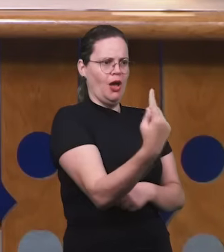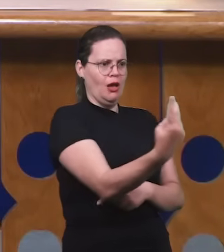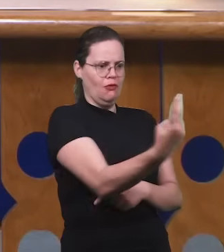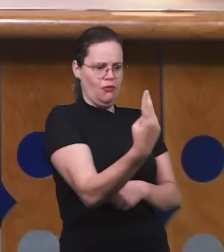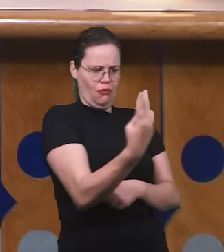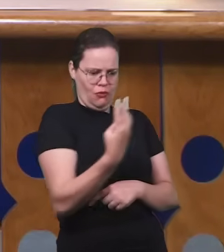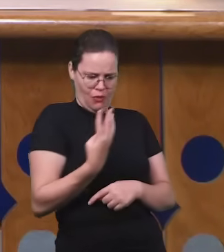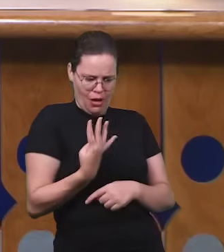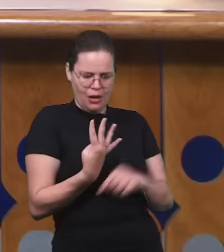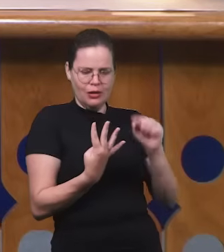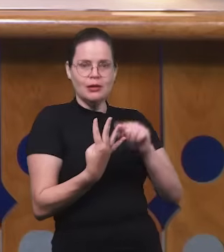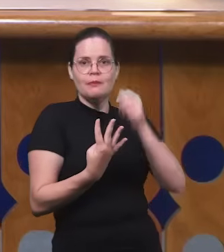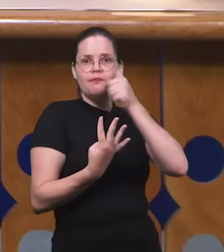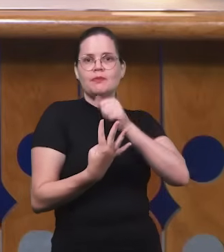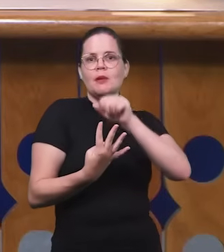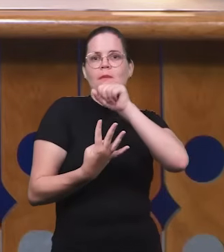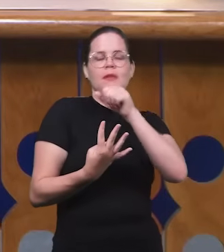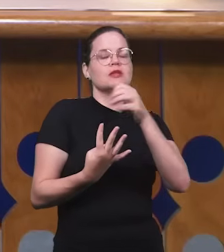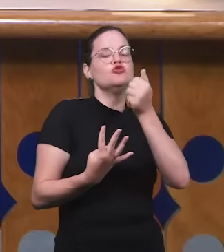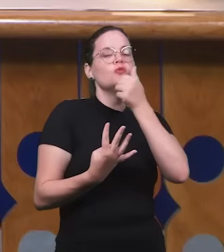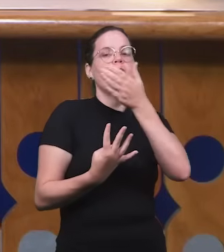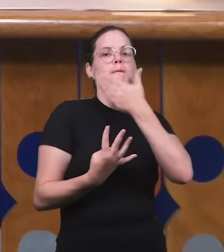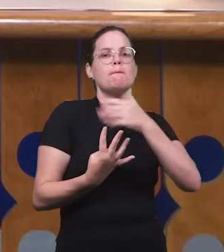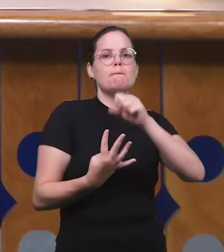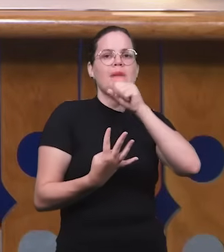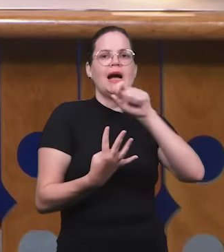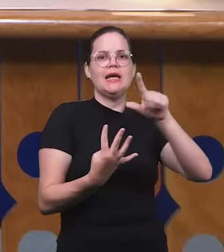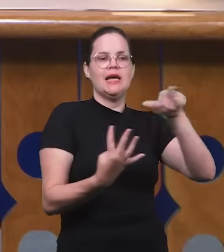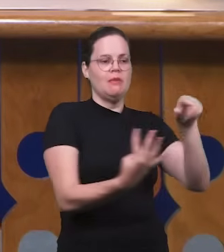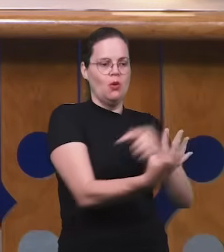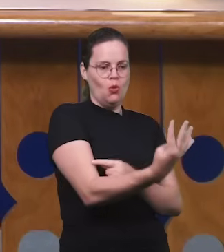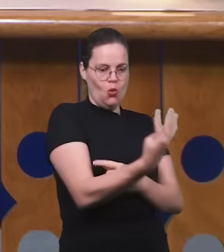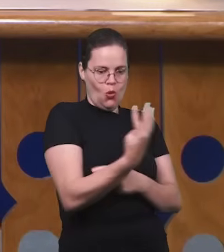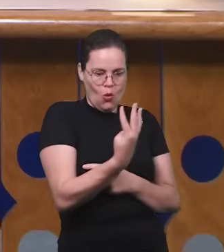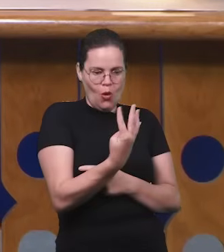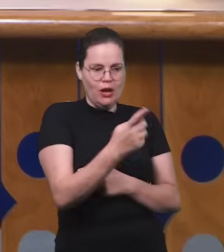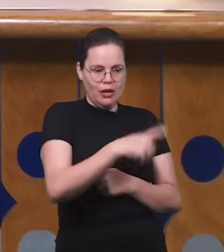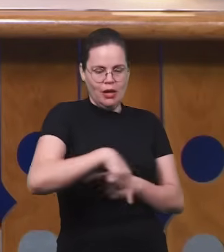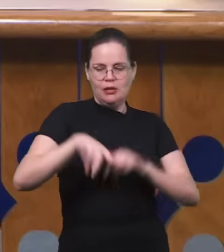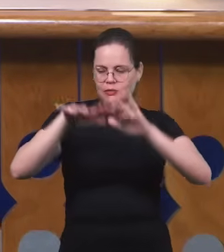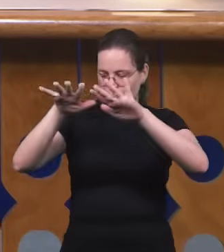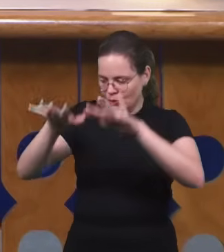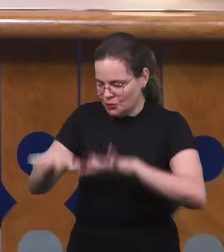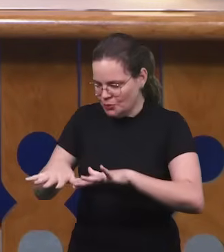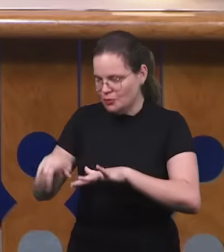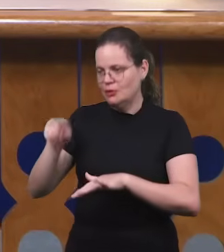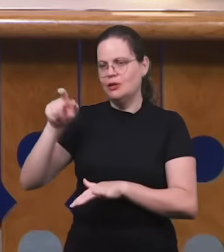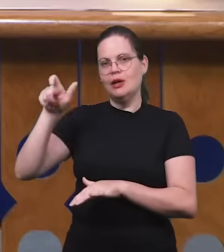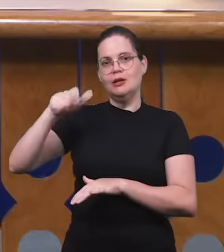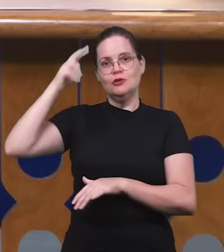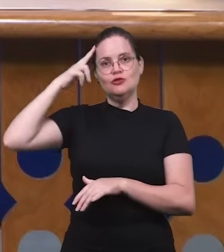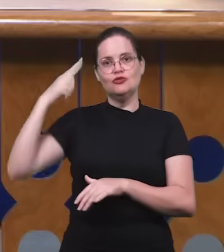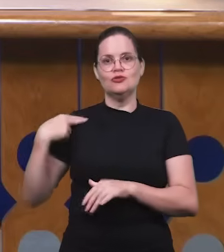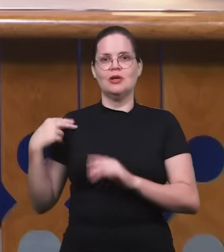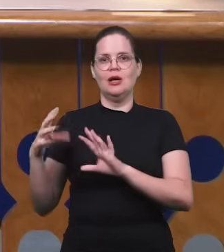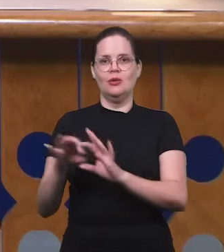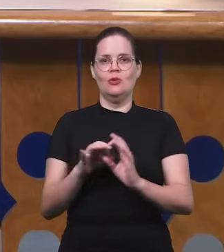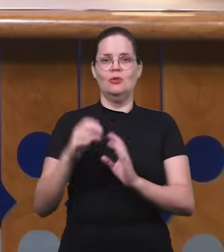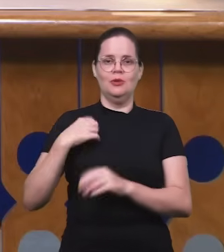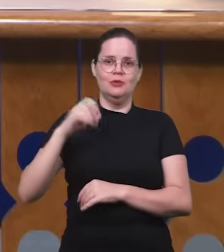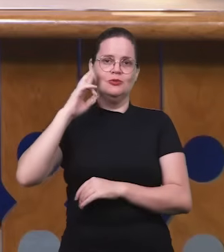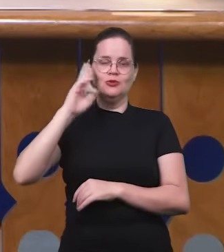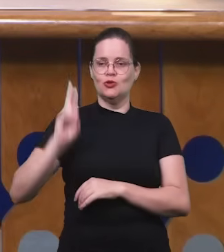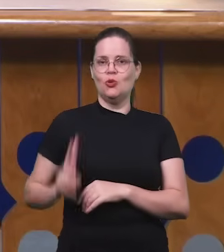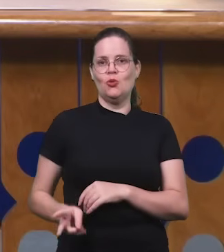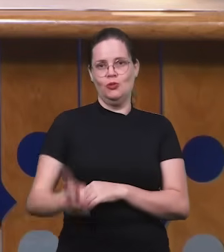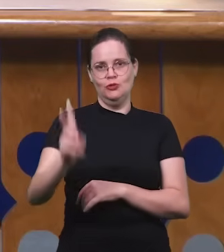e os irmãos tiveram que se curvar diante dele. E ali ele se manteve em comunhão do Senhor. Assim, uma palavra bem